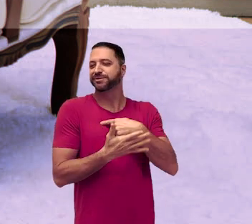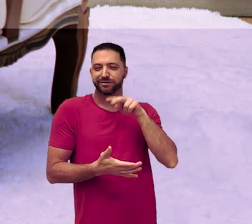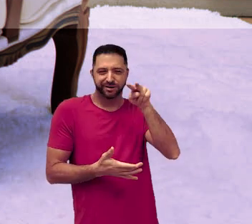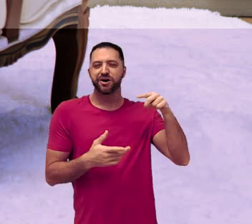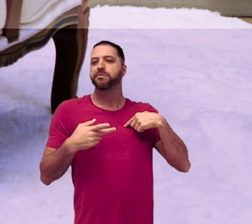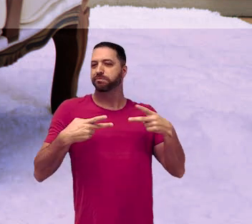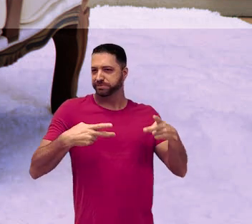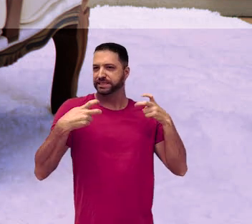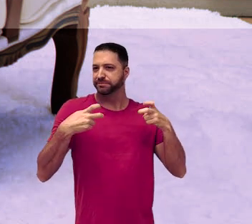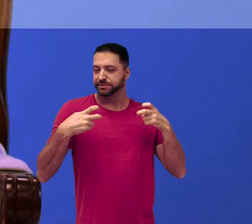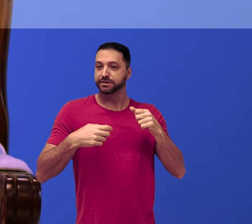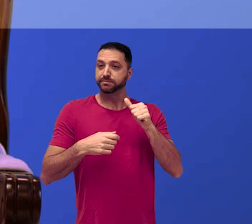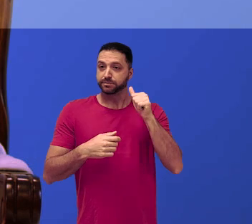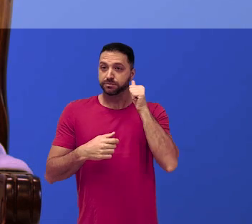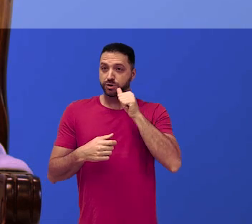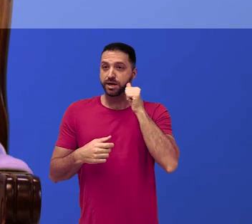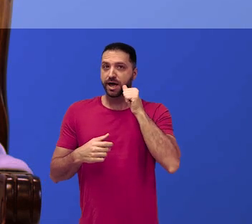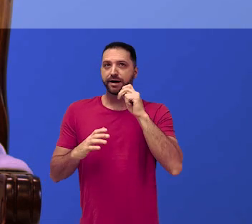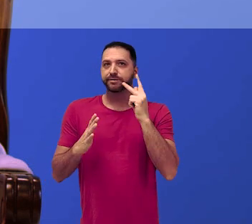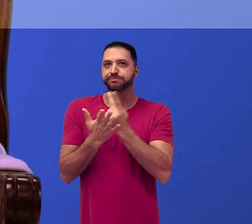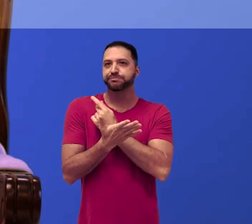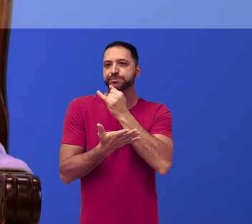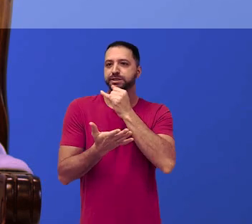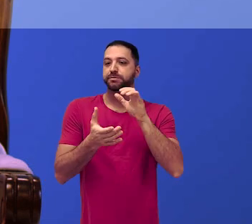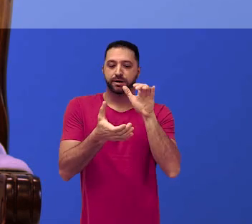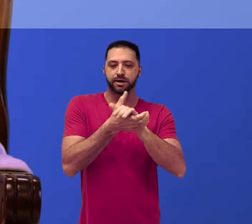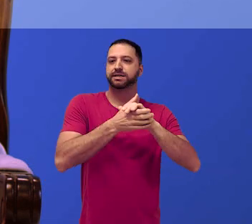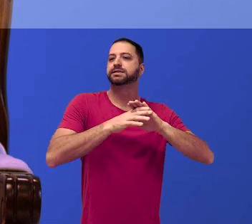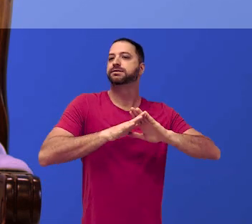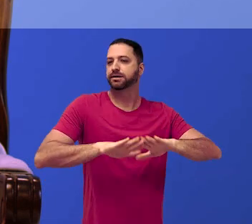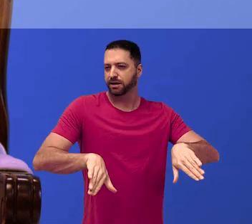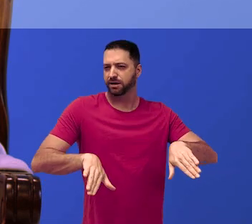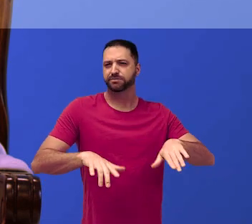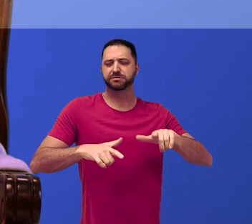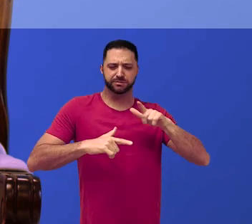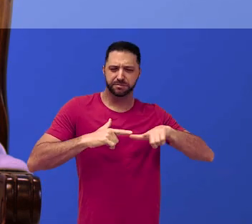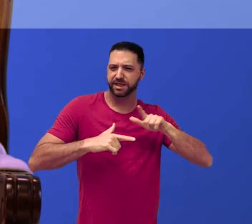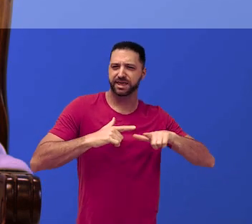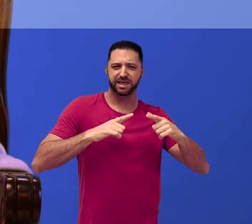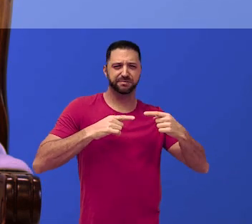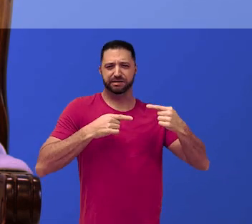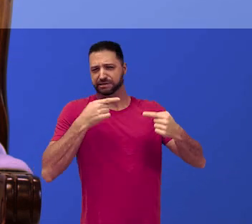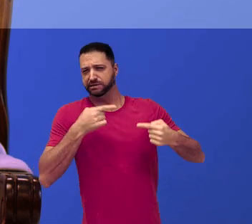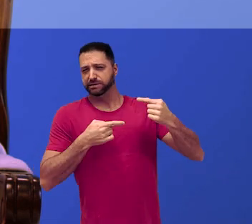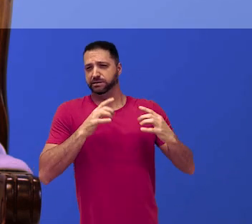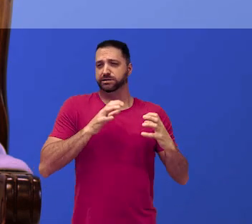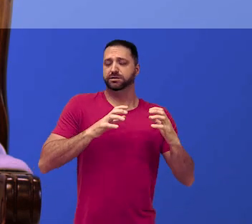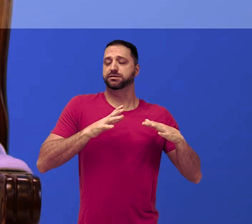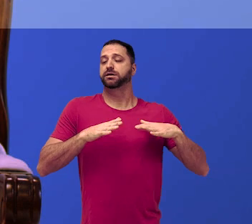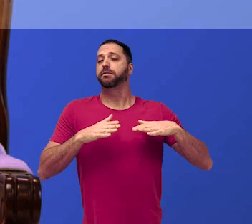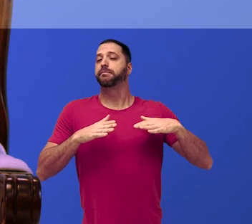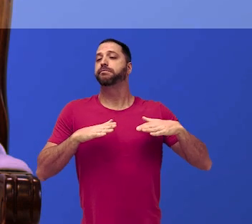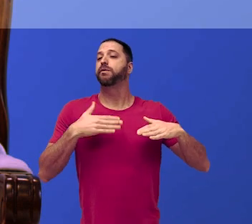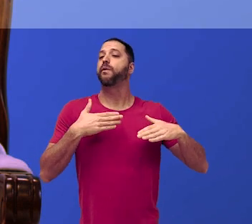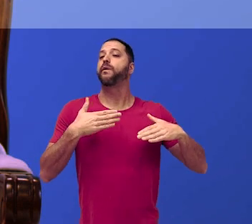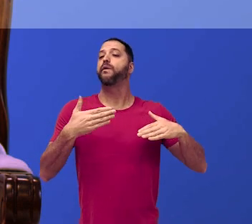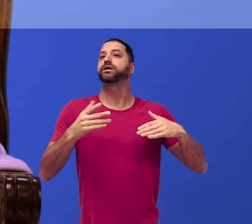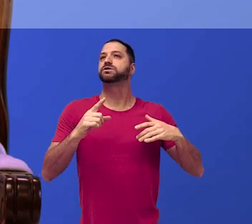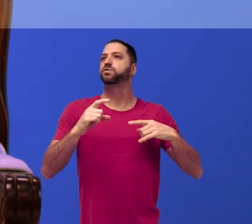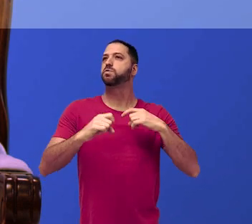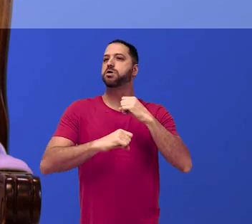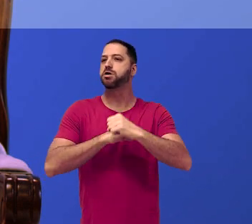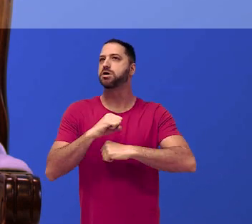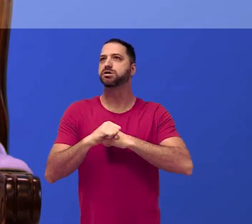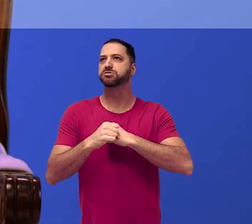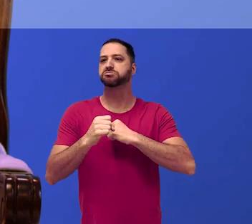a gente convive, né? A mulher passa por um divórcio muito conturbado. E em